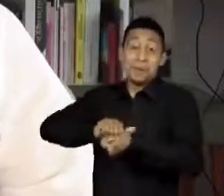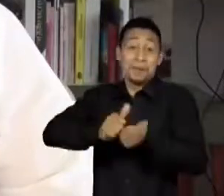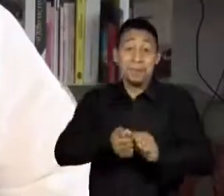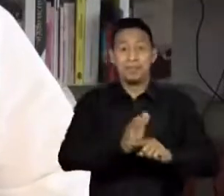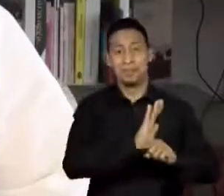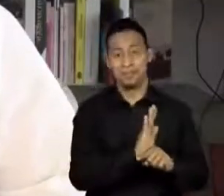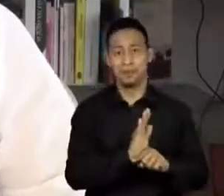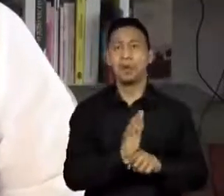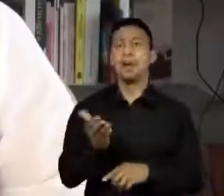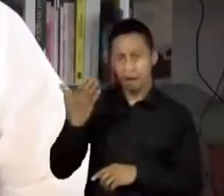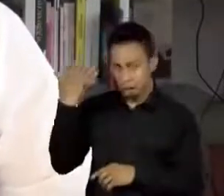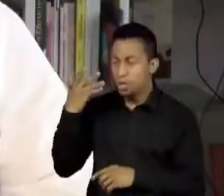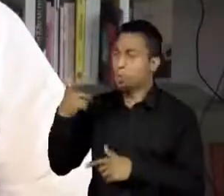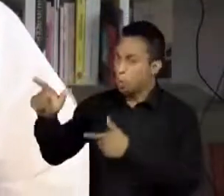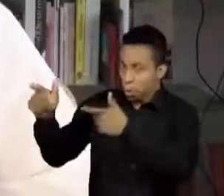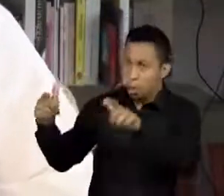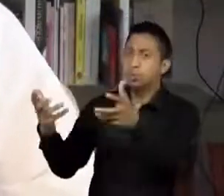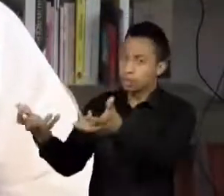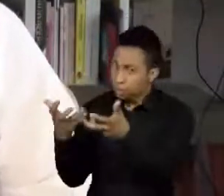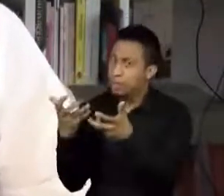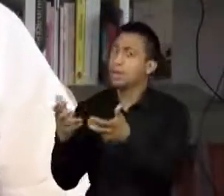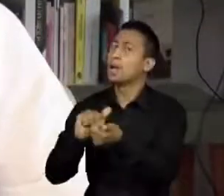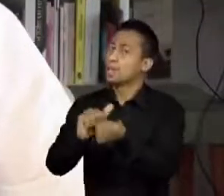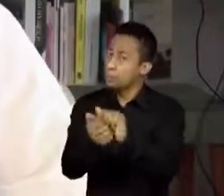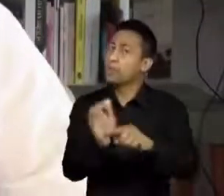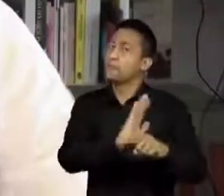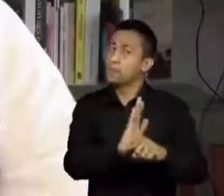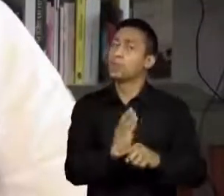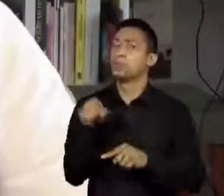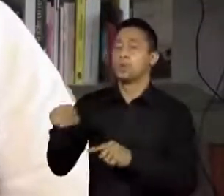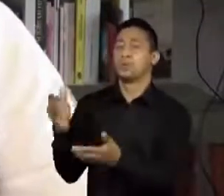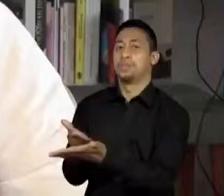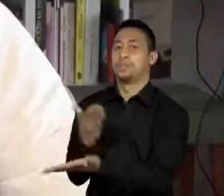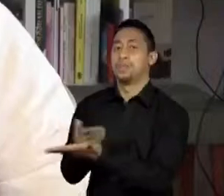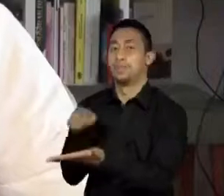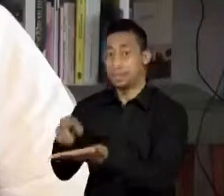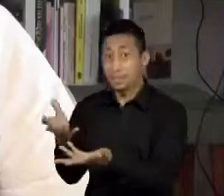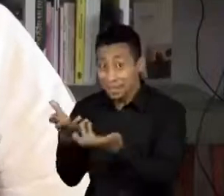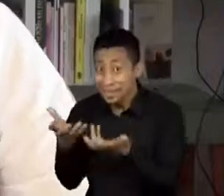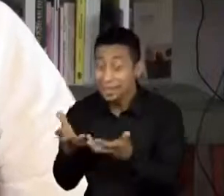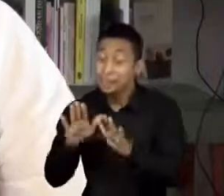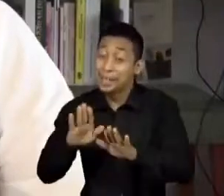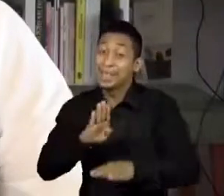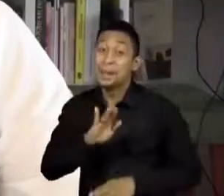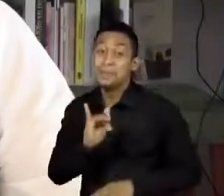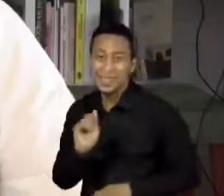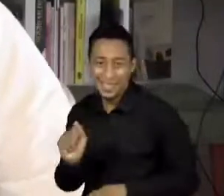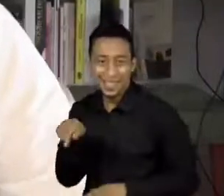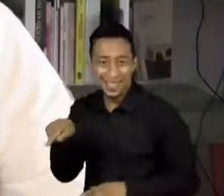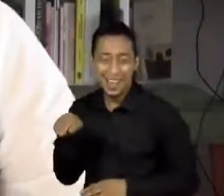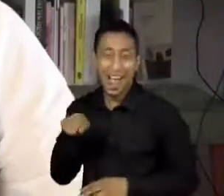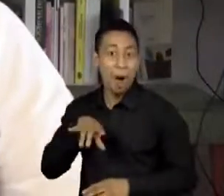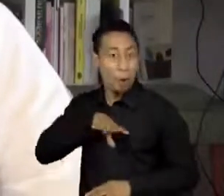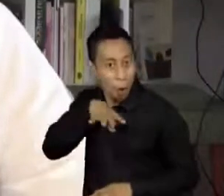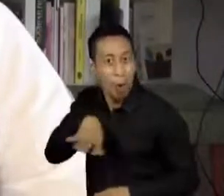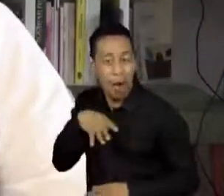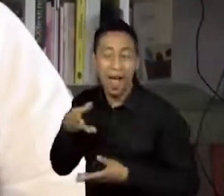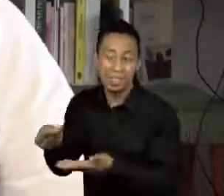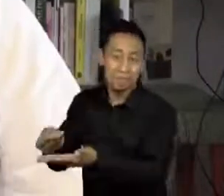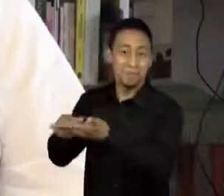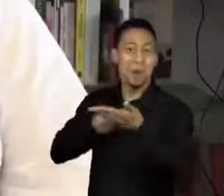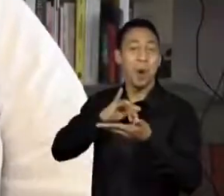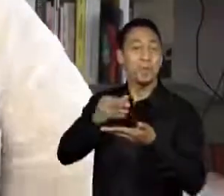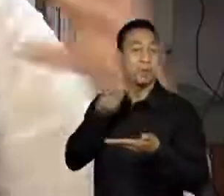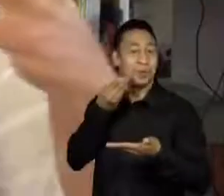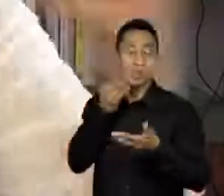muita gente aqui fazer esse livro né Eu acho que a peça da Bia deu coragem de novo para todos Oi e aí o Heitor foi lá atrás